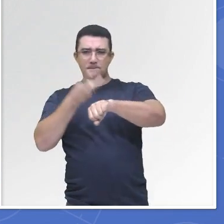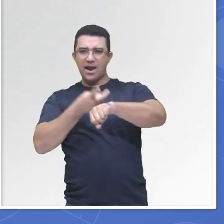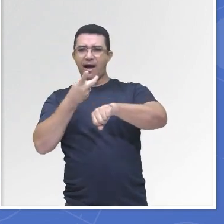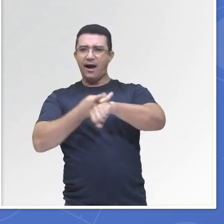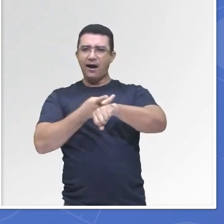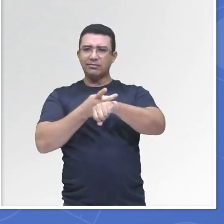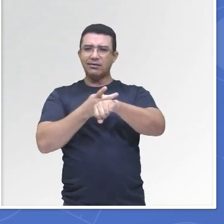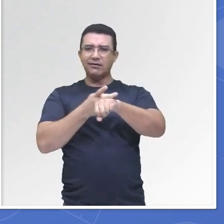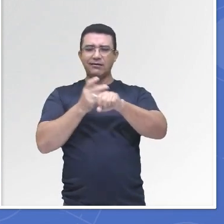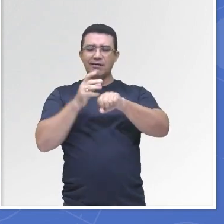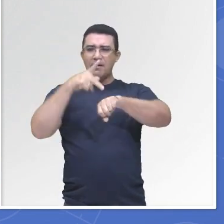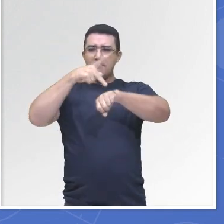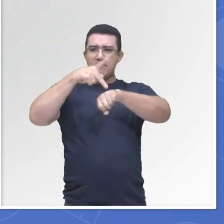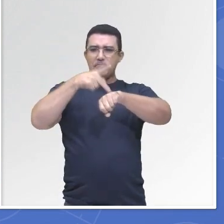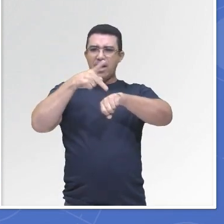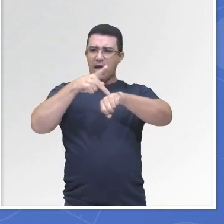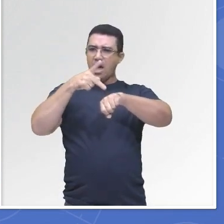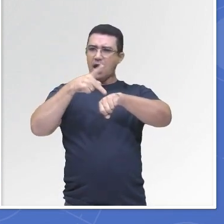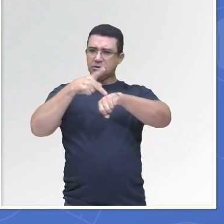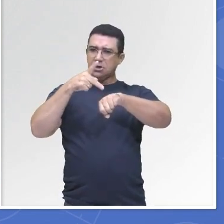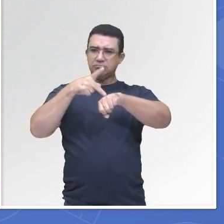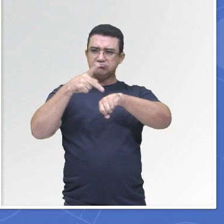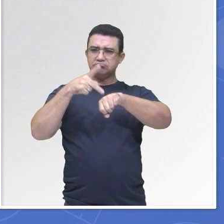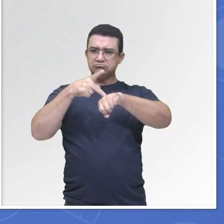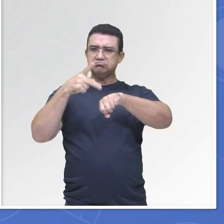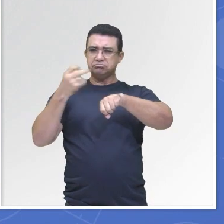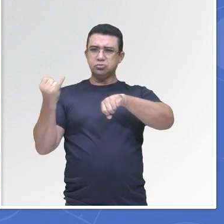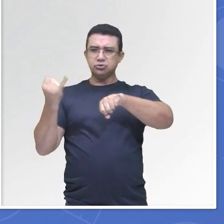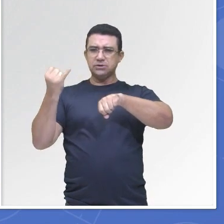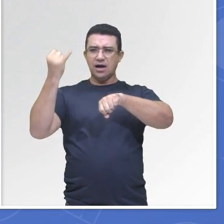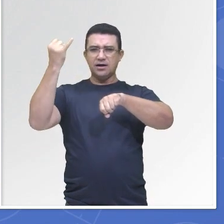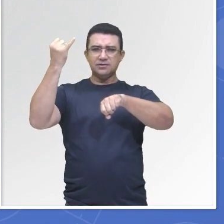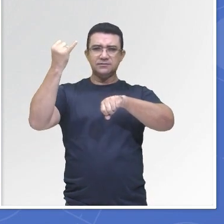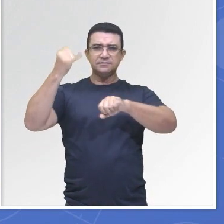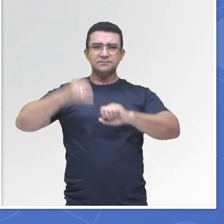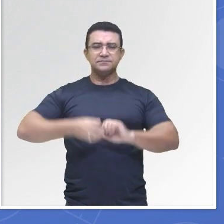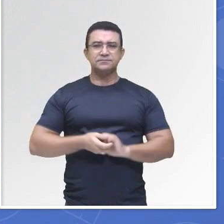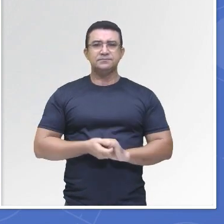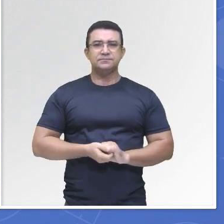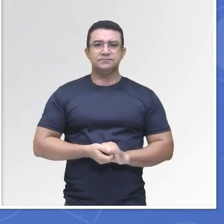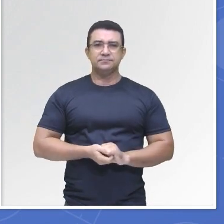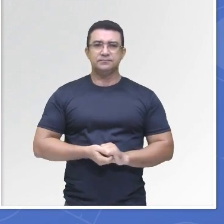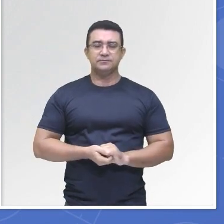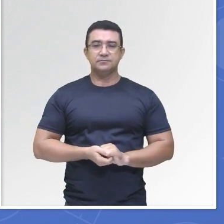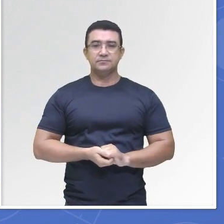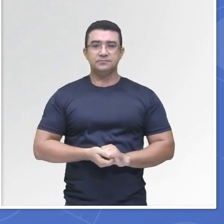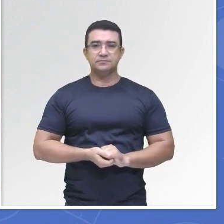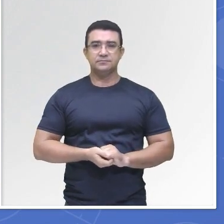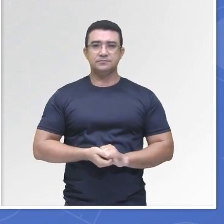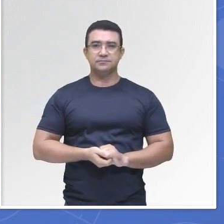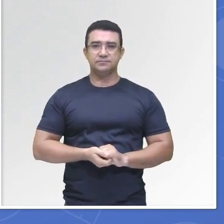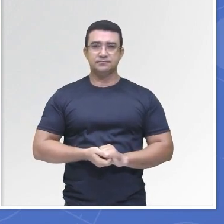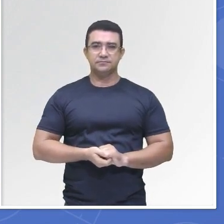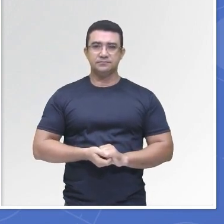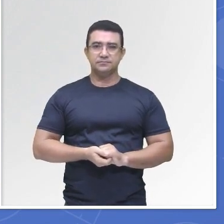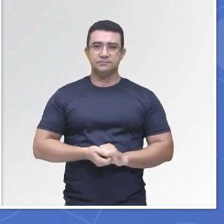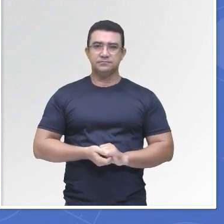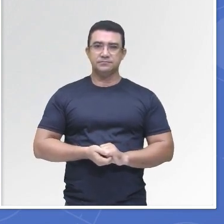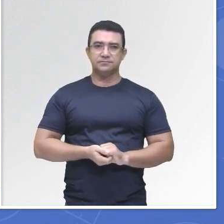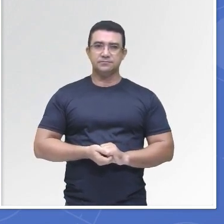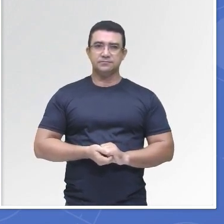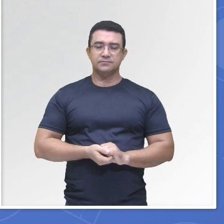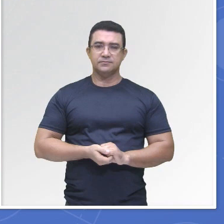ao máximo o nosso território. Prosseguindo, então a gente vai ver aí, né?